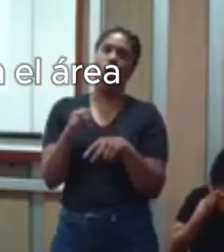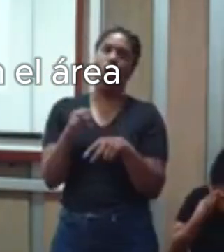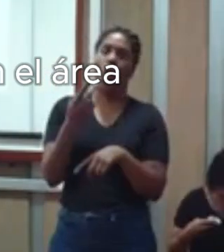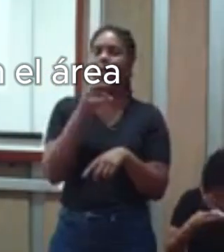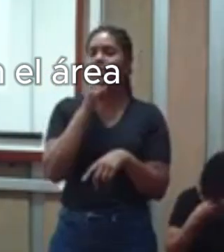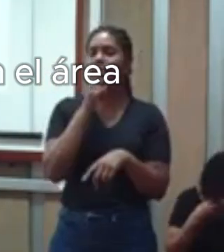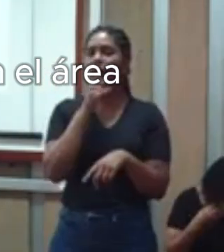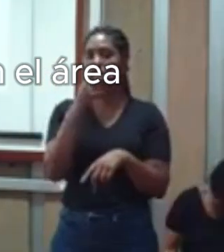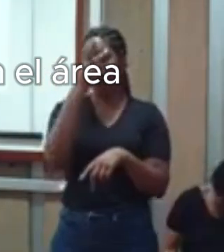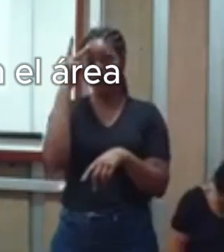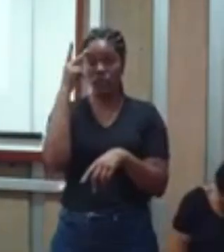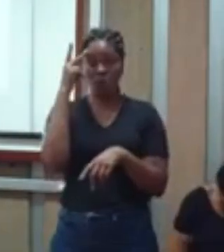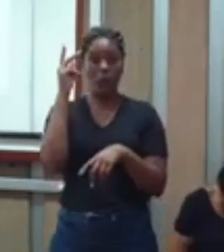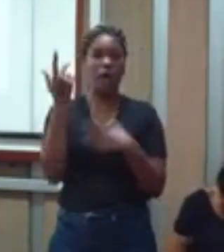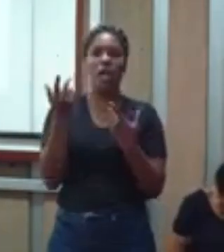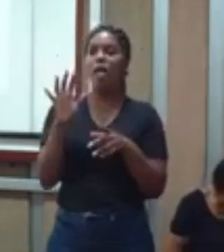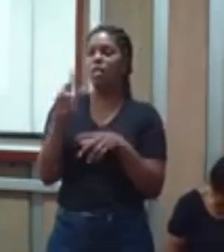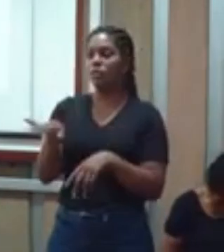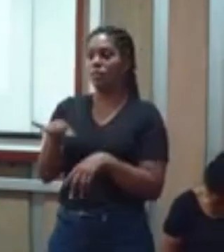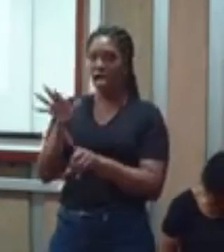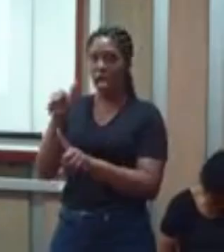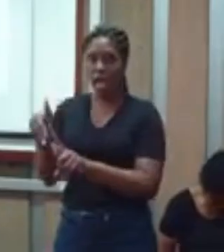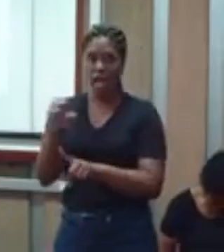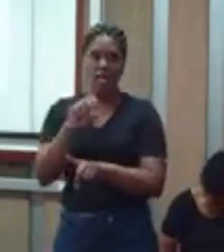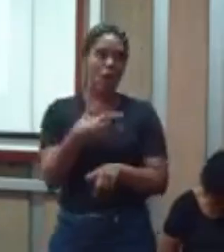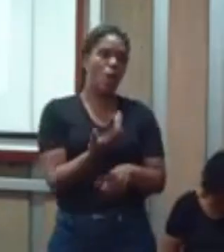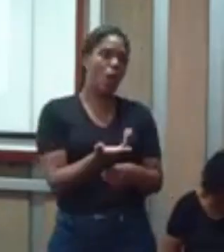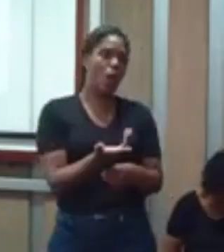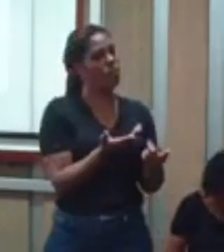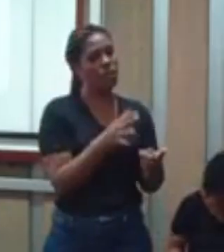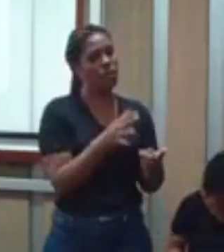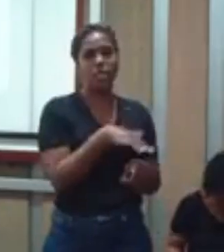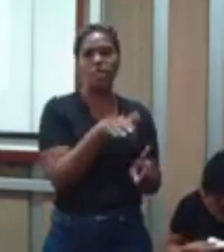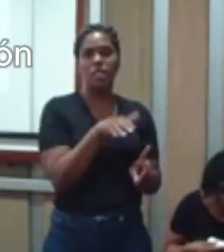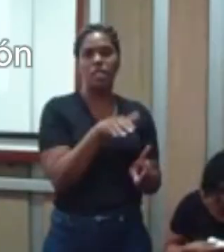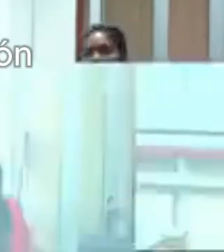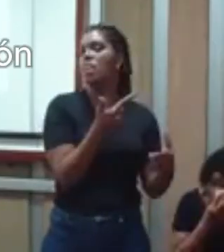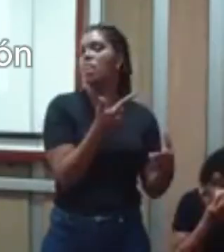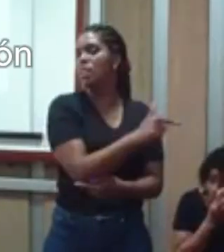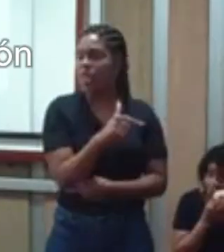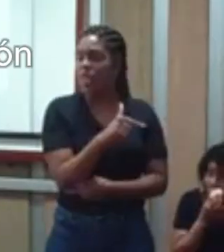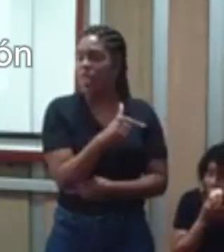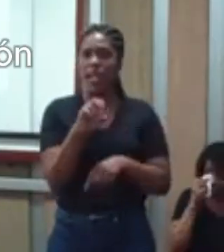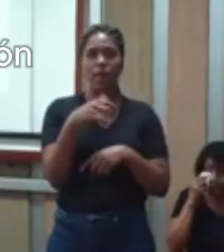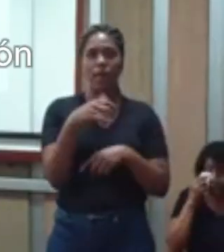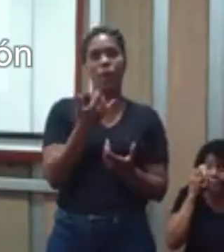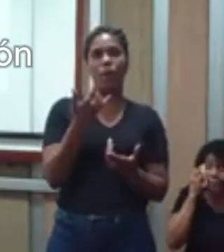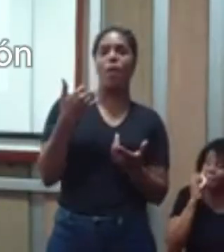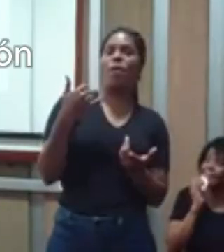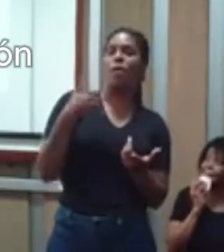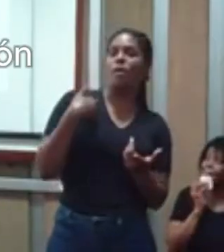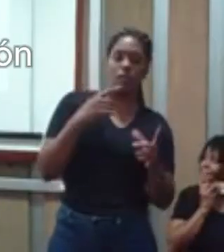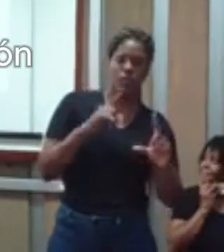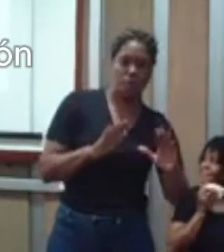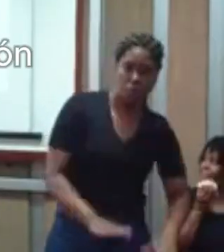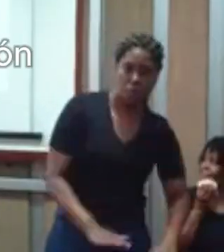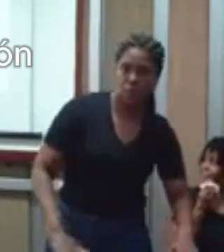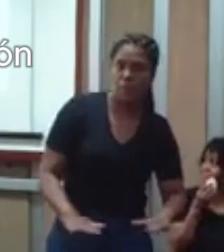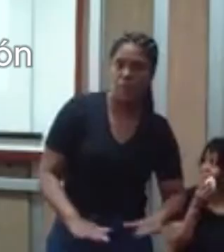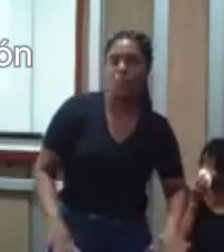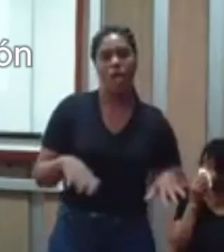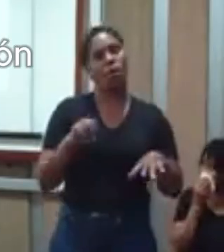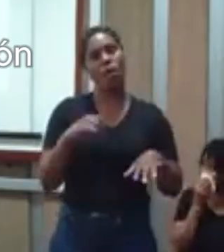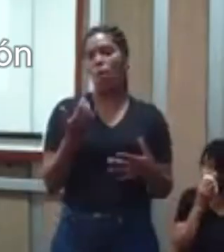para gente mais velha, gente muito jovem, para criança. No outro dia eu tive que dar de improviso uma palestra para